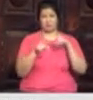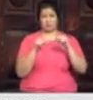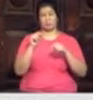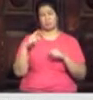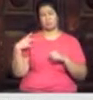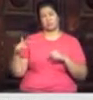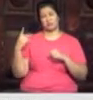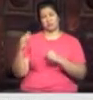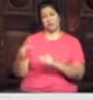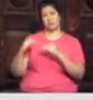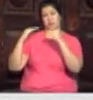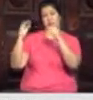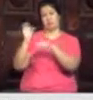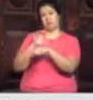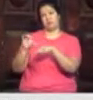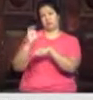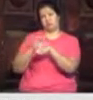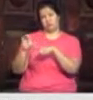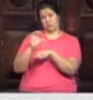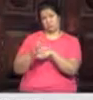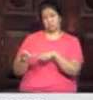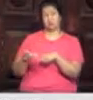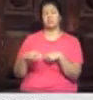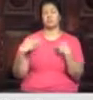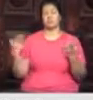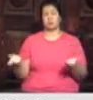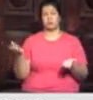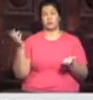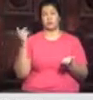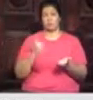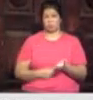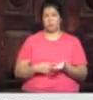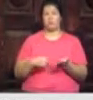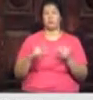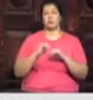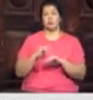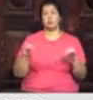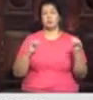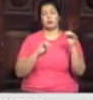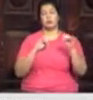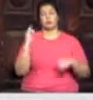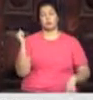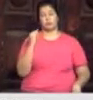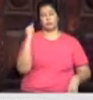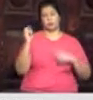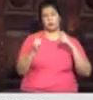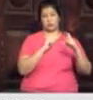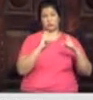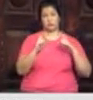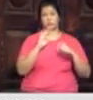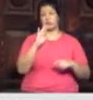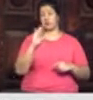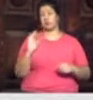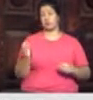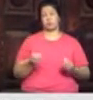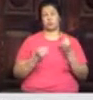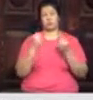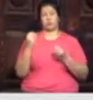superiores. Portanto, queria fazer esse registro aqui da importância dessa audiência, mas de como a Fundação